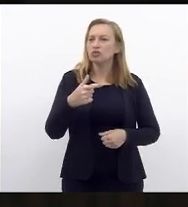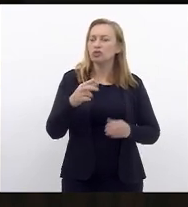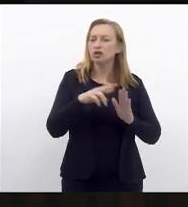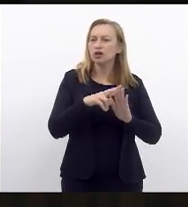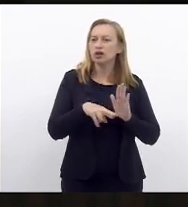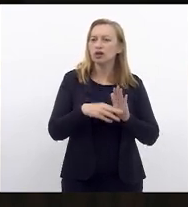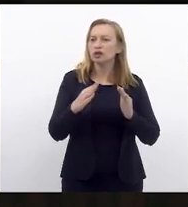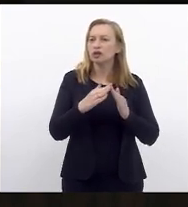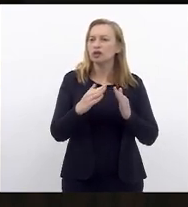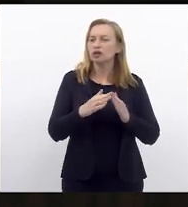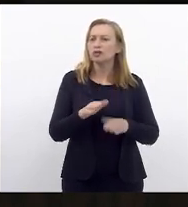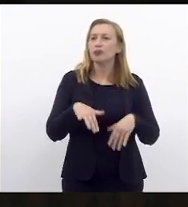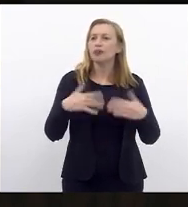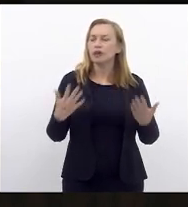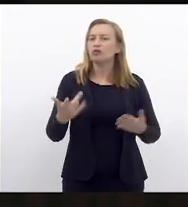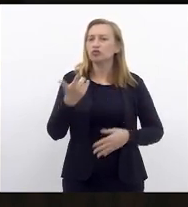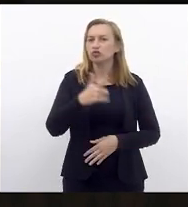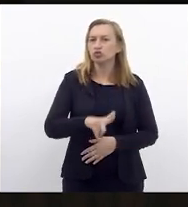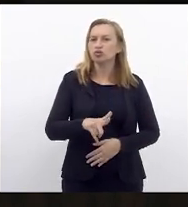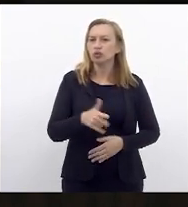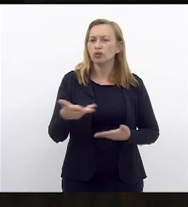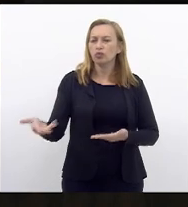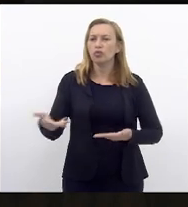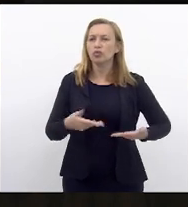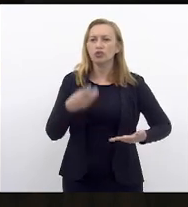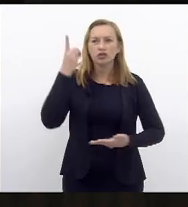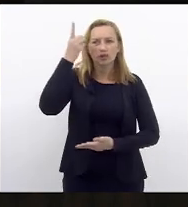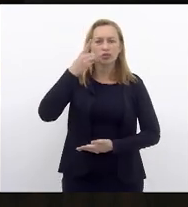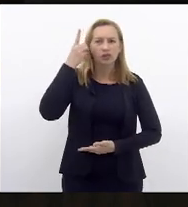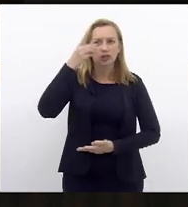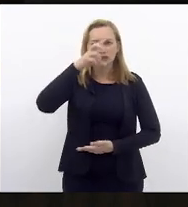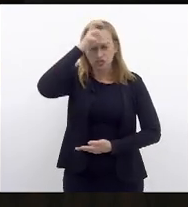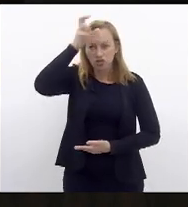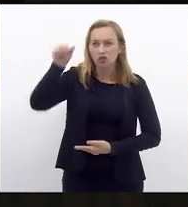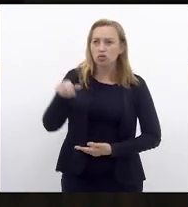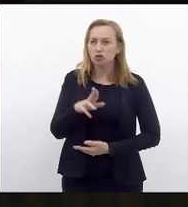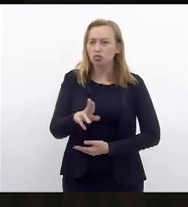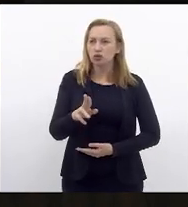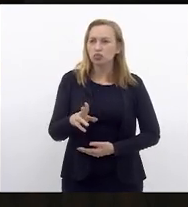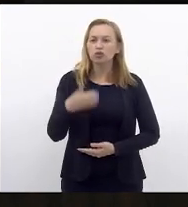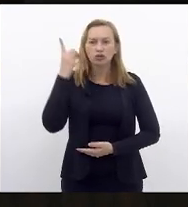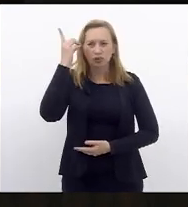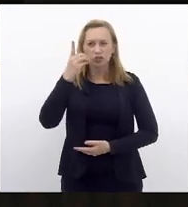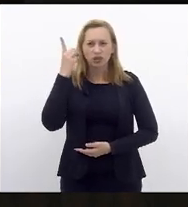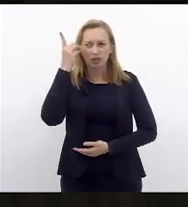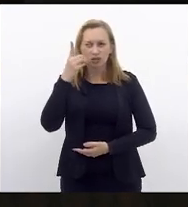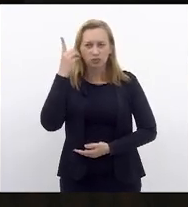Interno. Então, de novo, convido a deputada Tia Ju e o deputado